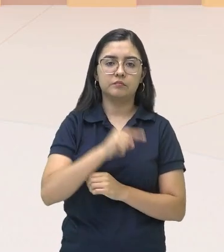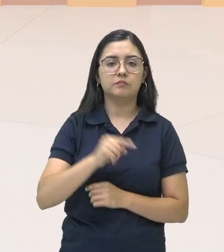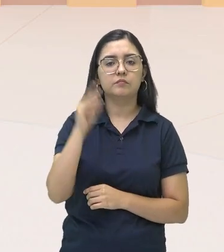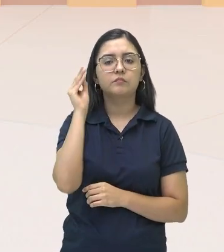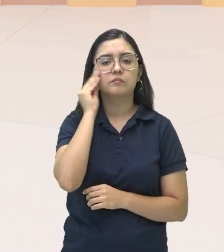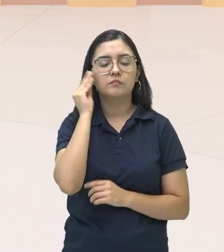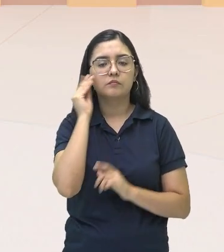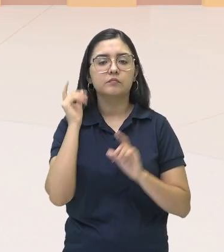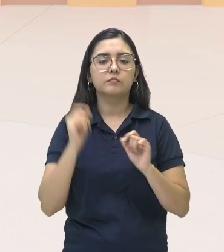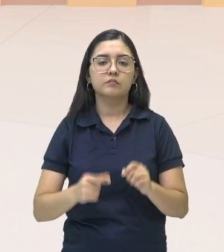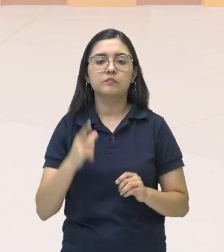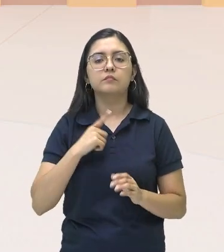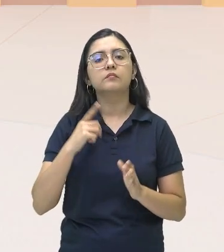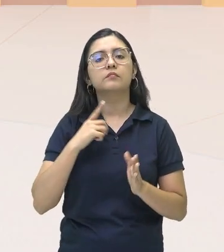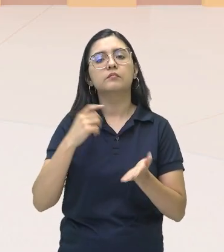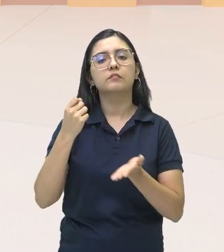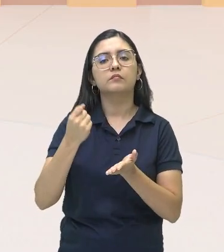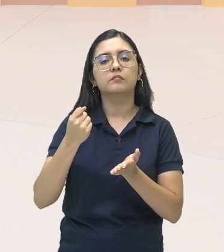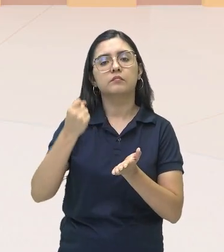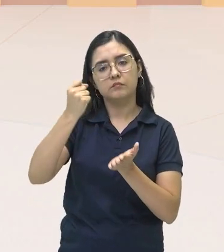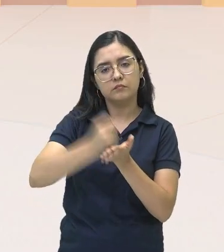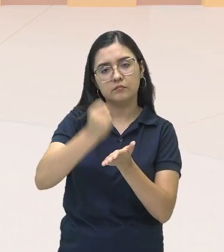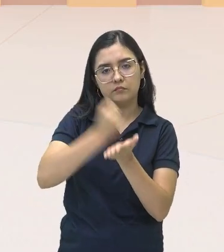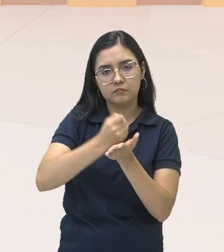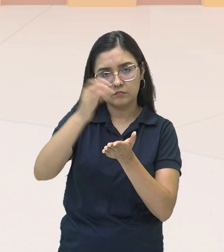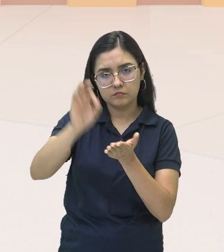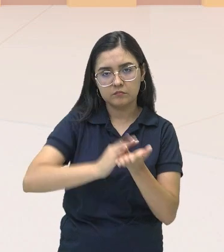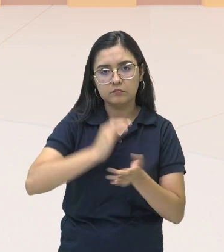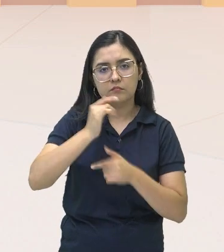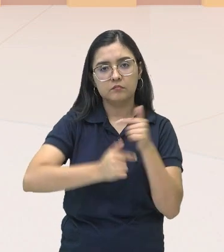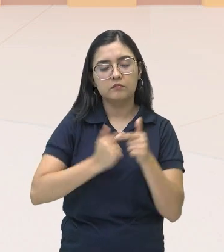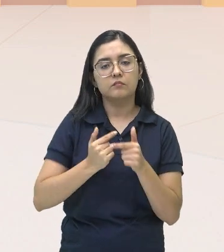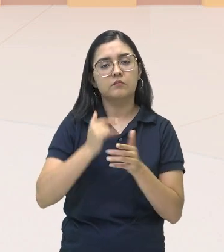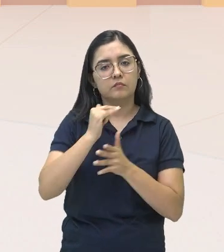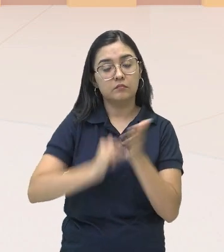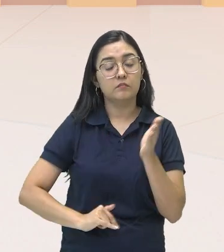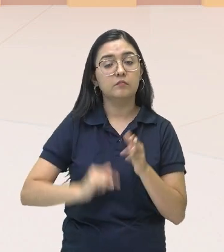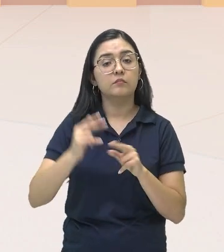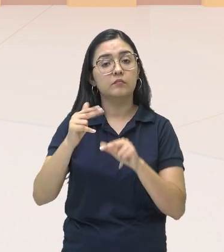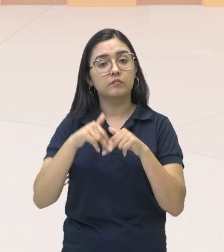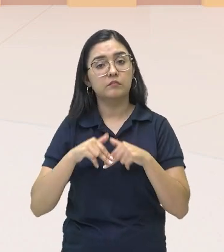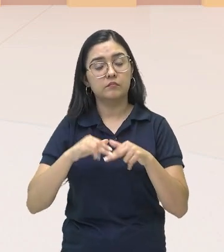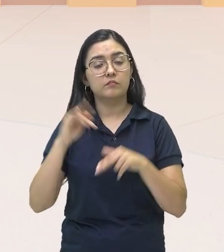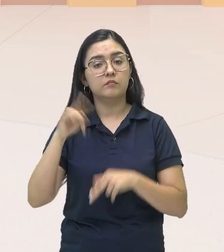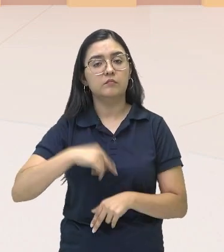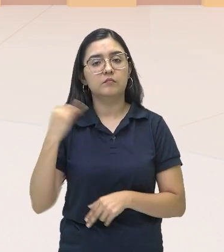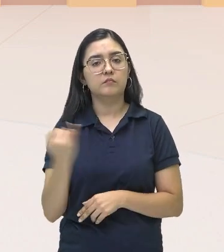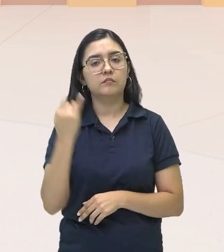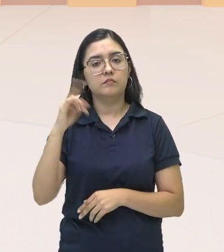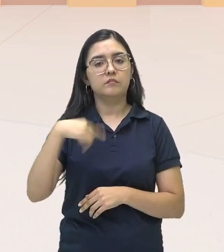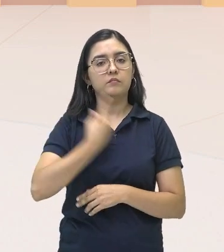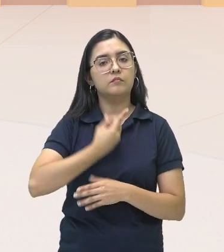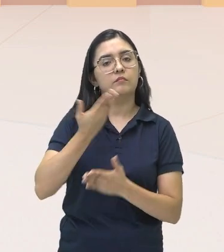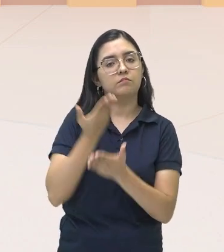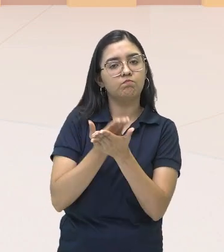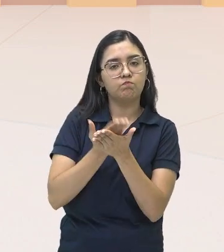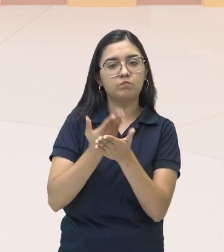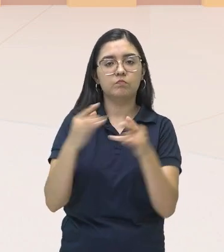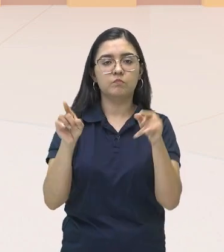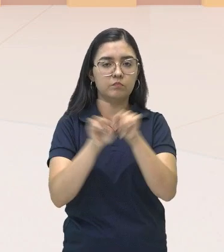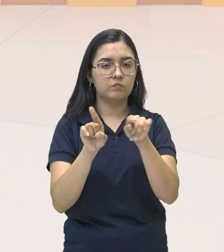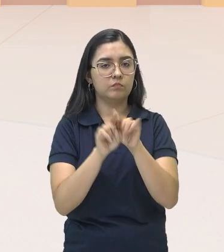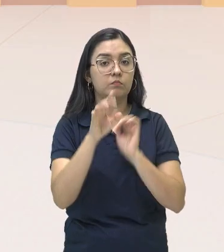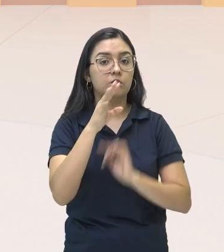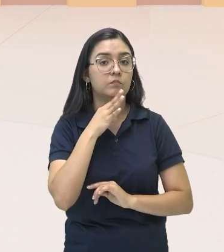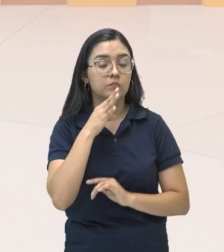de trabalho agora, você vai ter essa ideia. Por isso que é importante a gente estudar, por isso que é importante a gente conhecer,